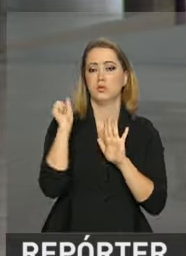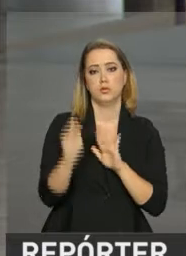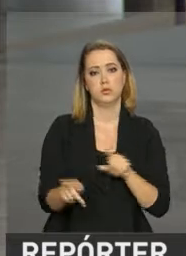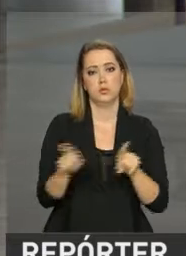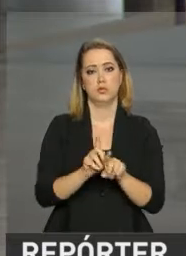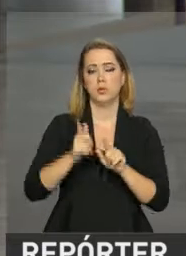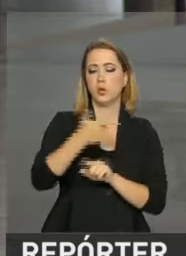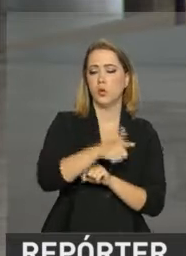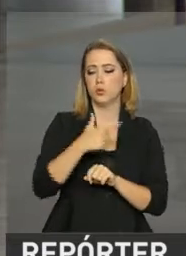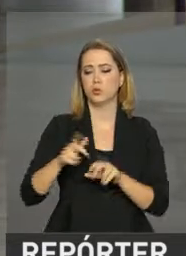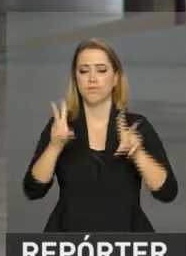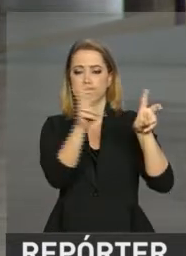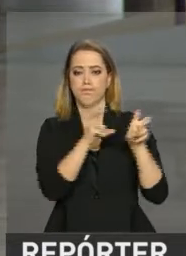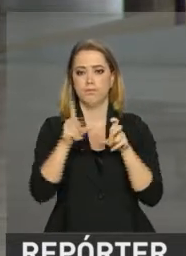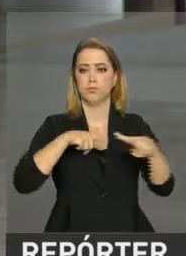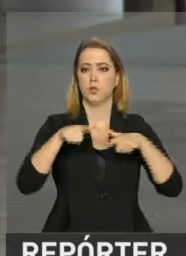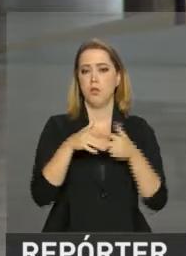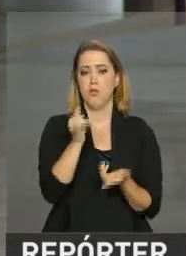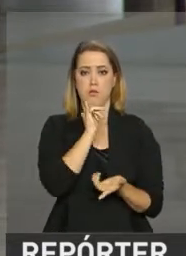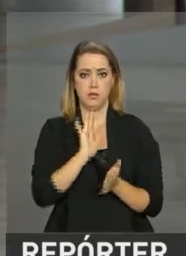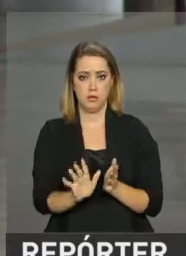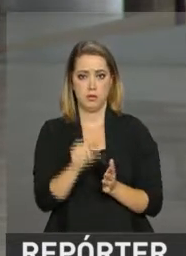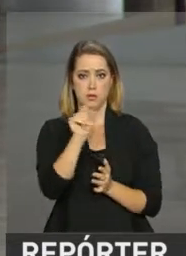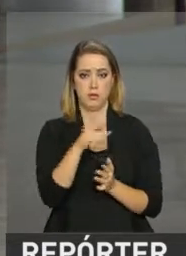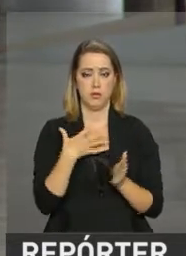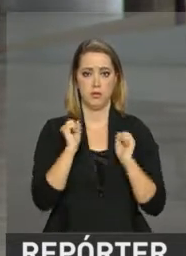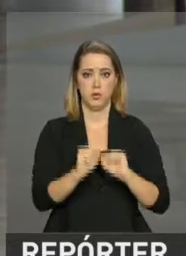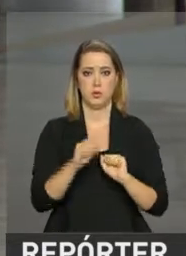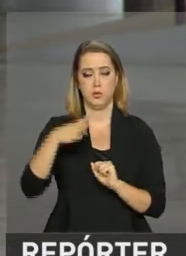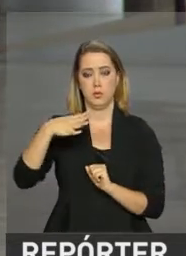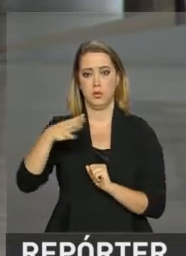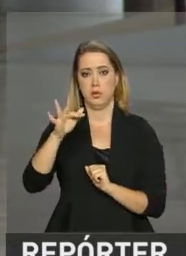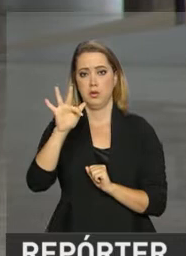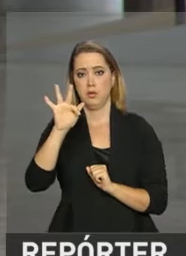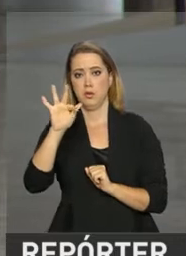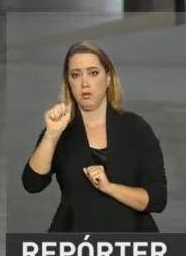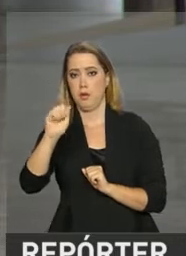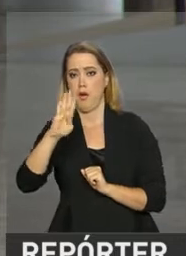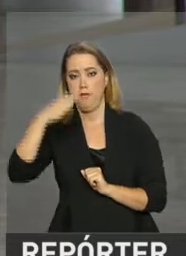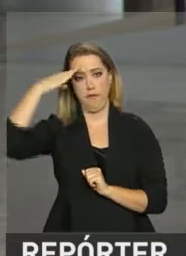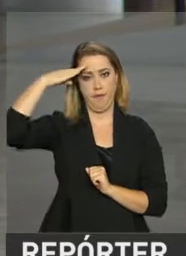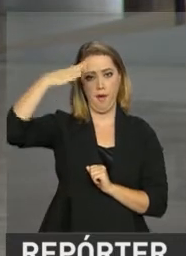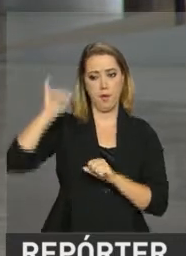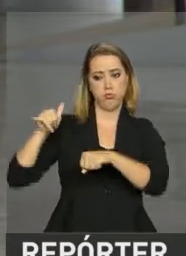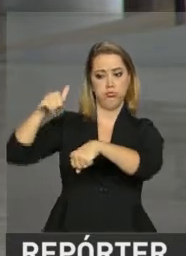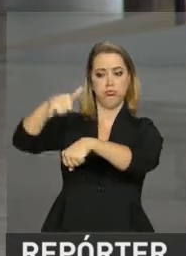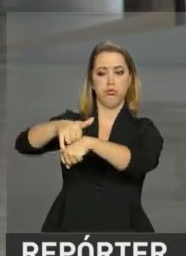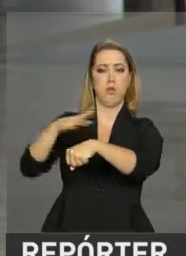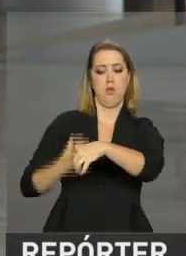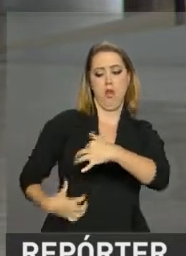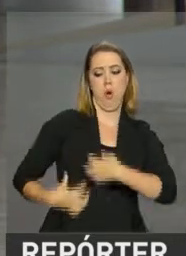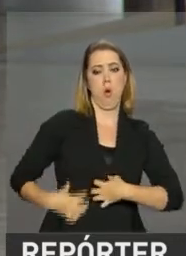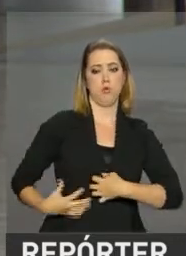medidas foram tomadas logo no início como por exemplo a medida que possibilita que a força aérea brasileira possa transportar órgãos que serão doados